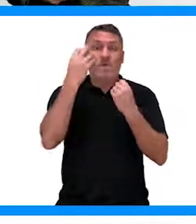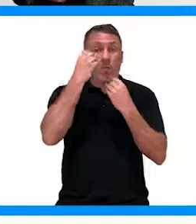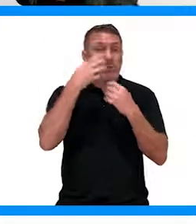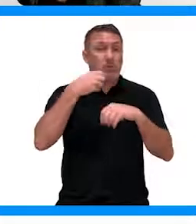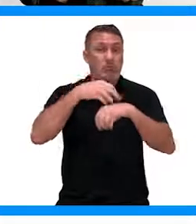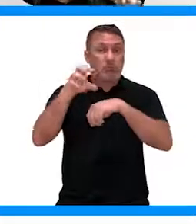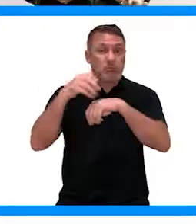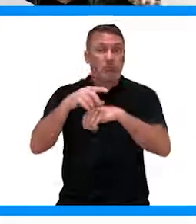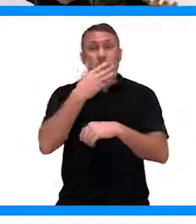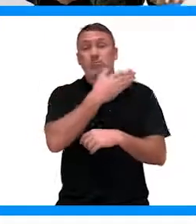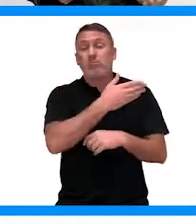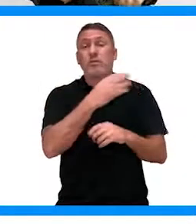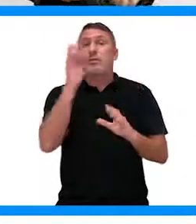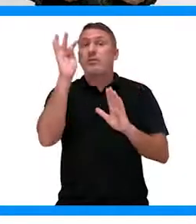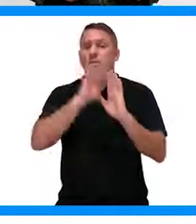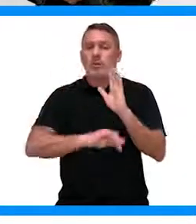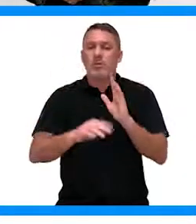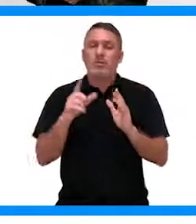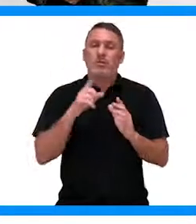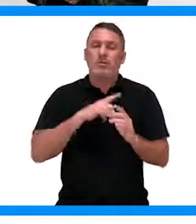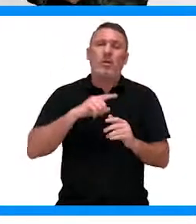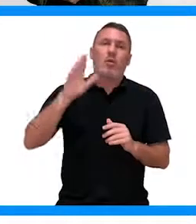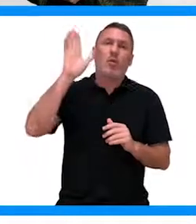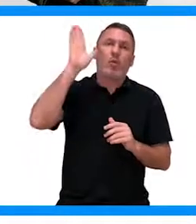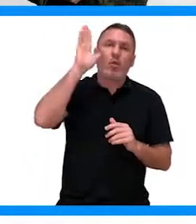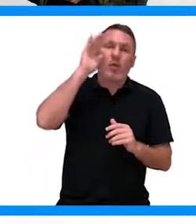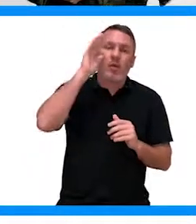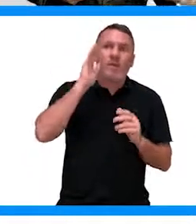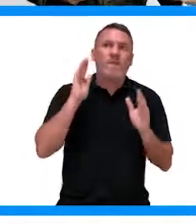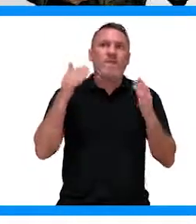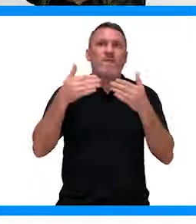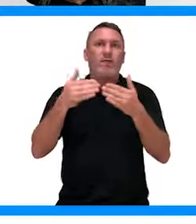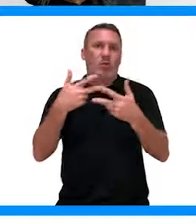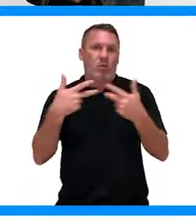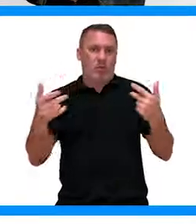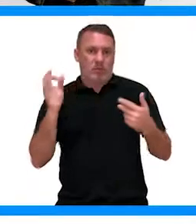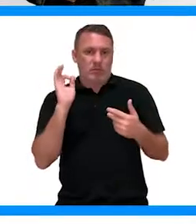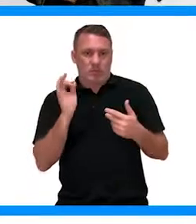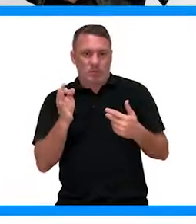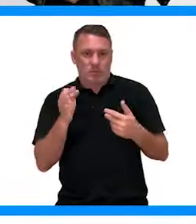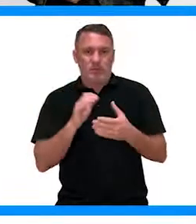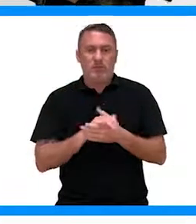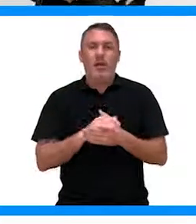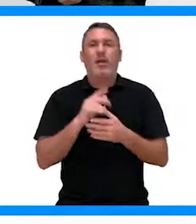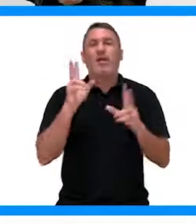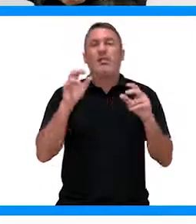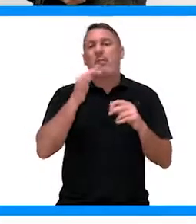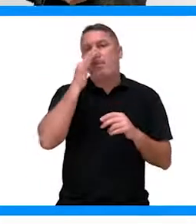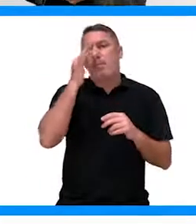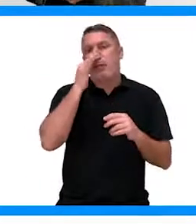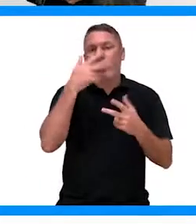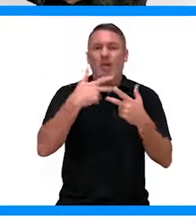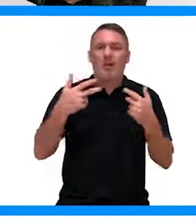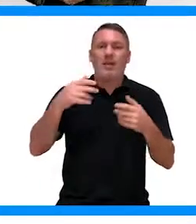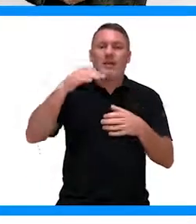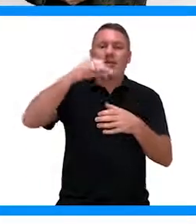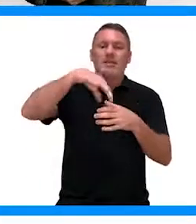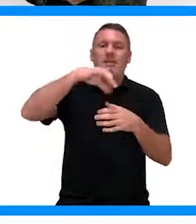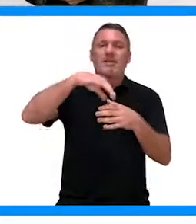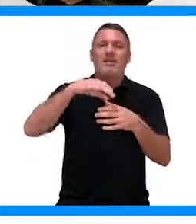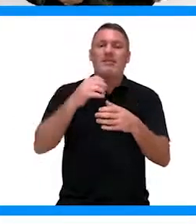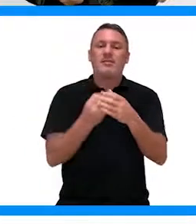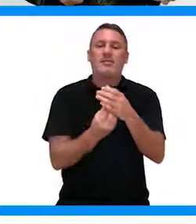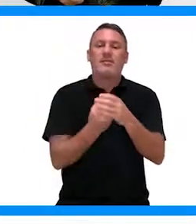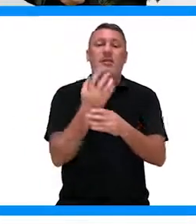que é informativo. Ele está trazendo uma curiosidade acerca de algo, né? Então, sobre plantas, né?